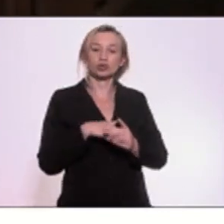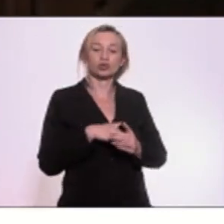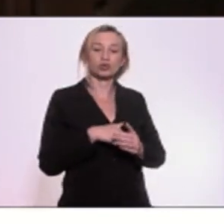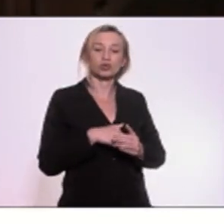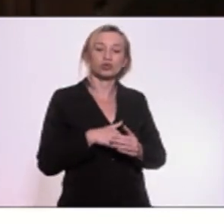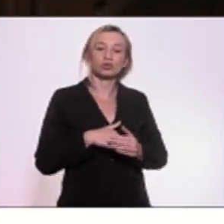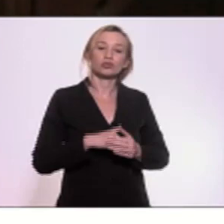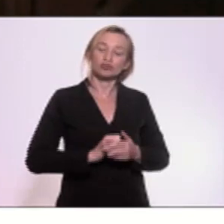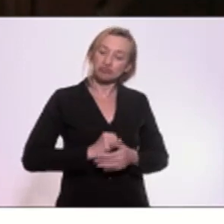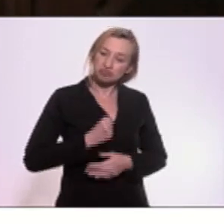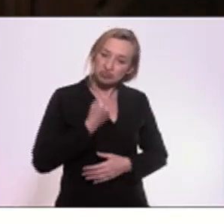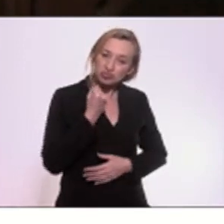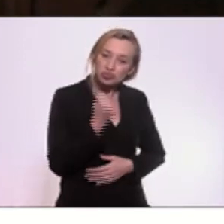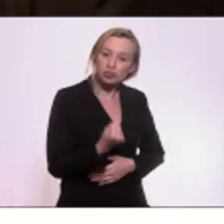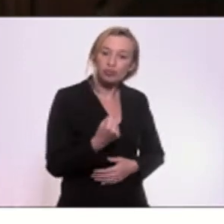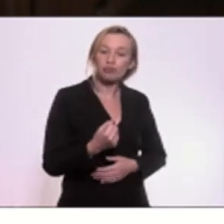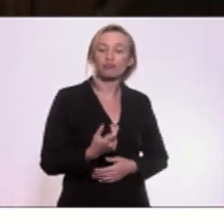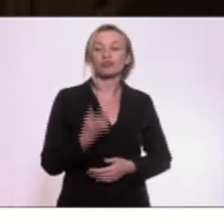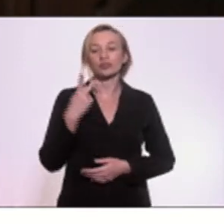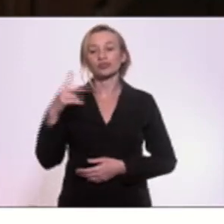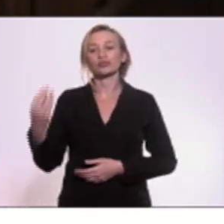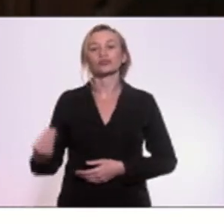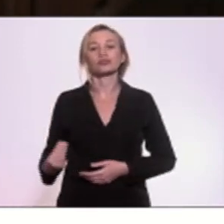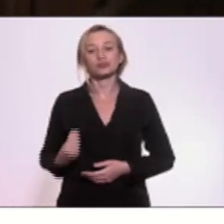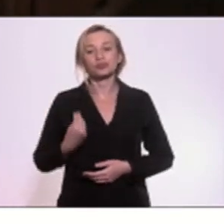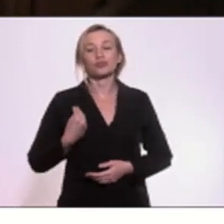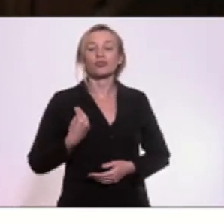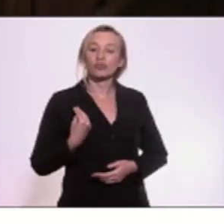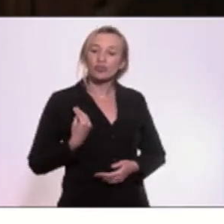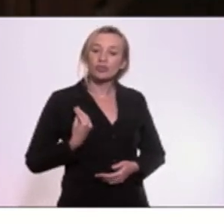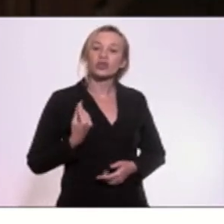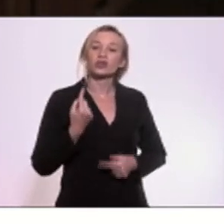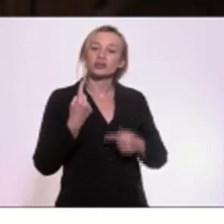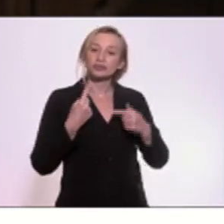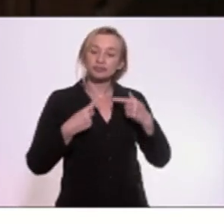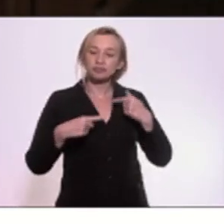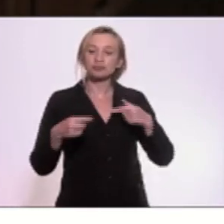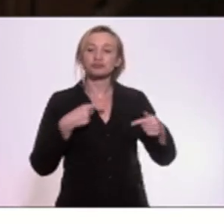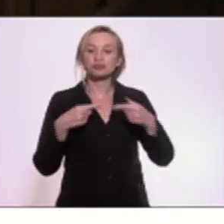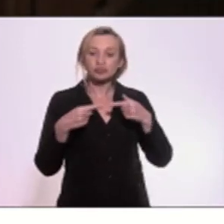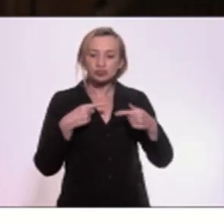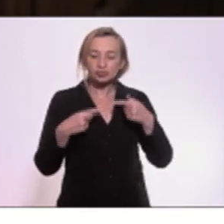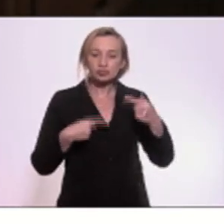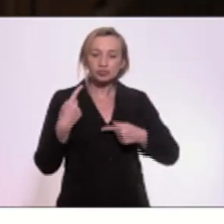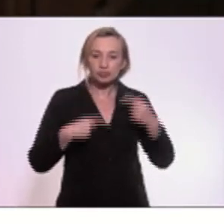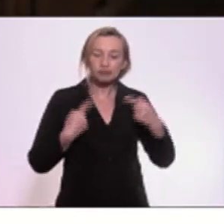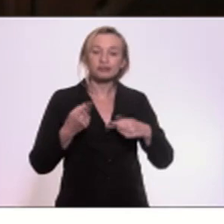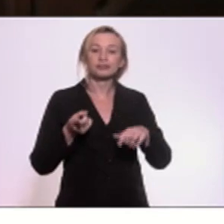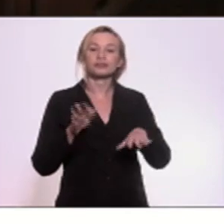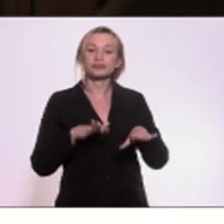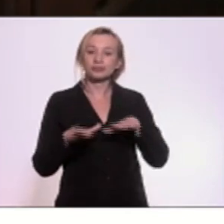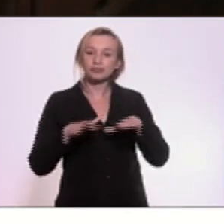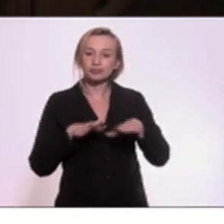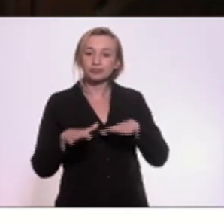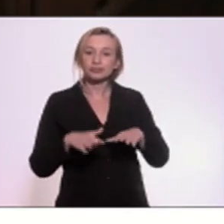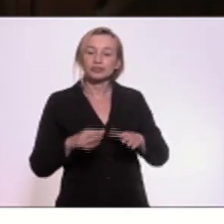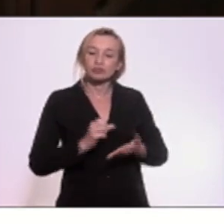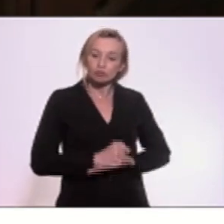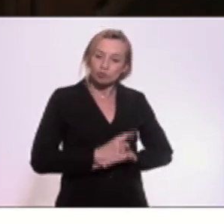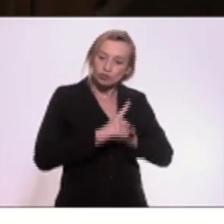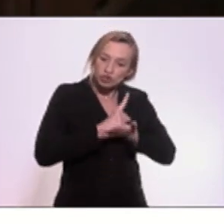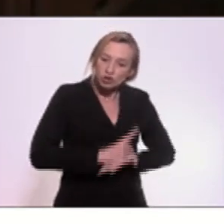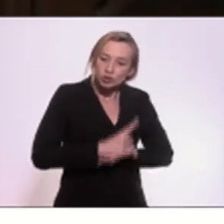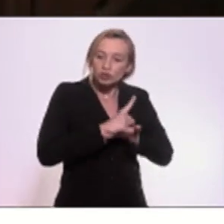que dedicam as suas respectivas vidas políticas a esse movimento de